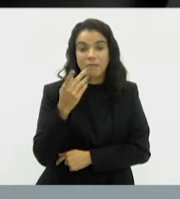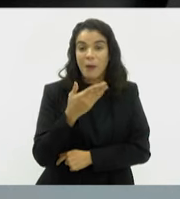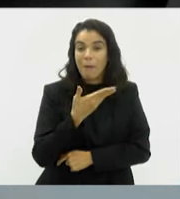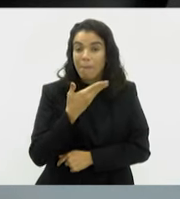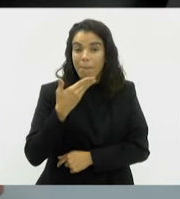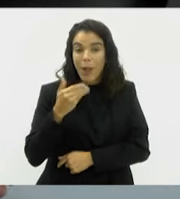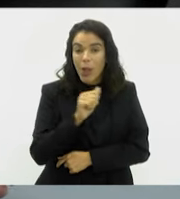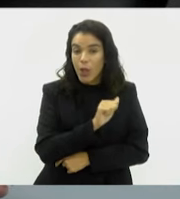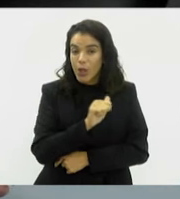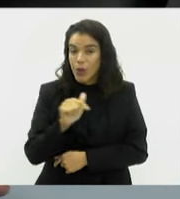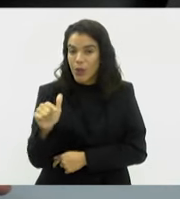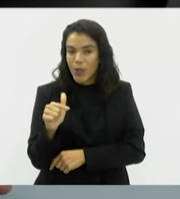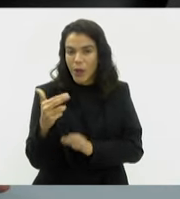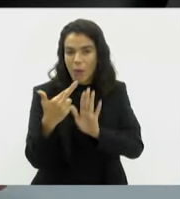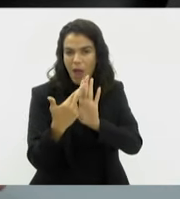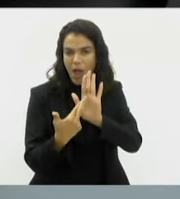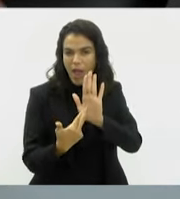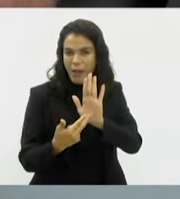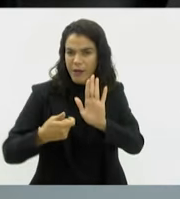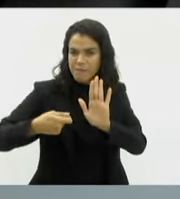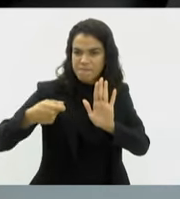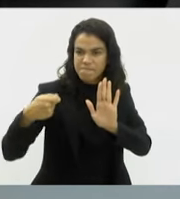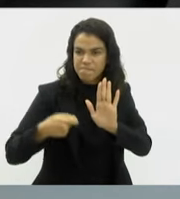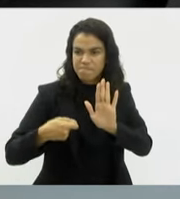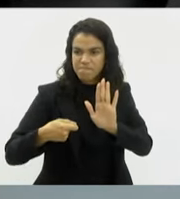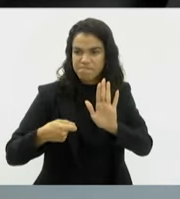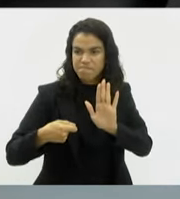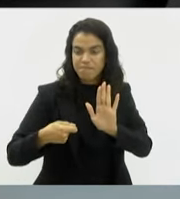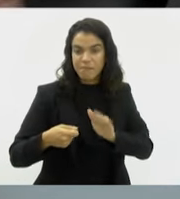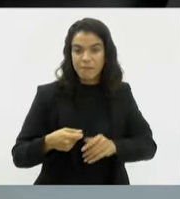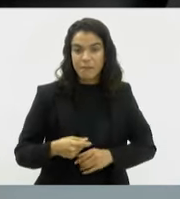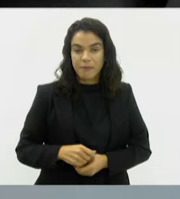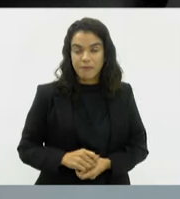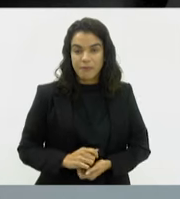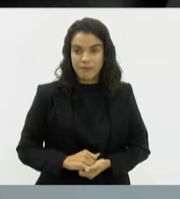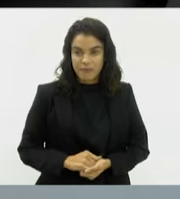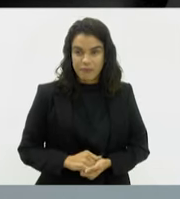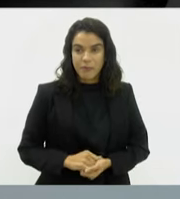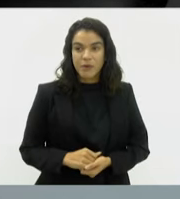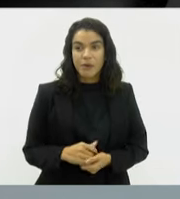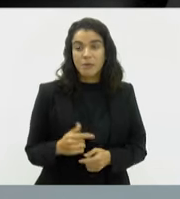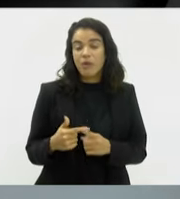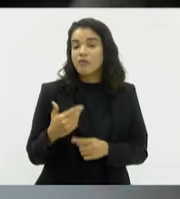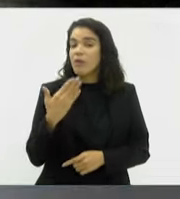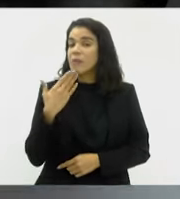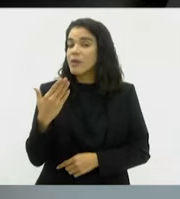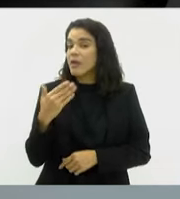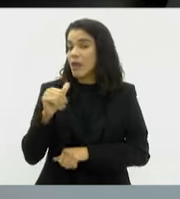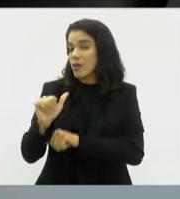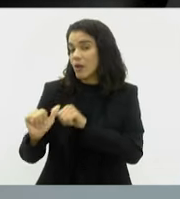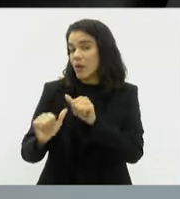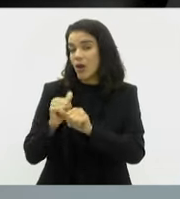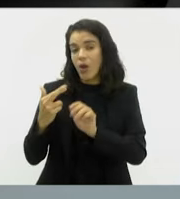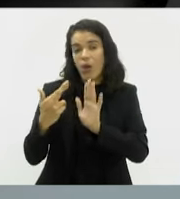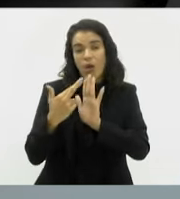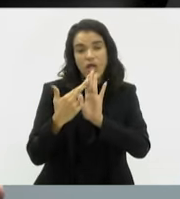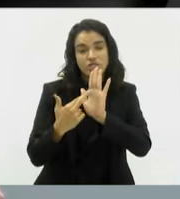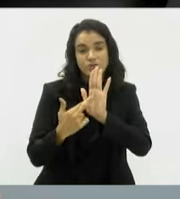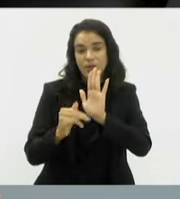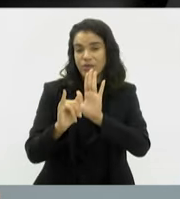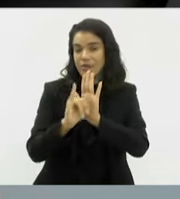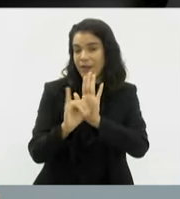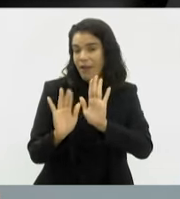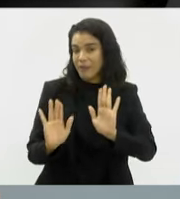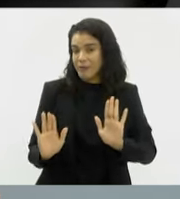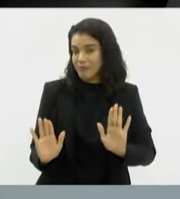regra rígida. Porque, senão, eu vou pedir para alterar o regimento interno,